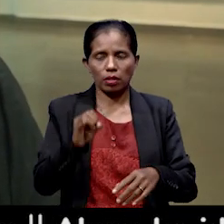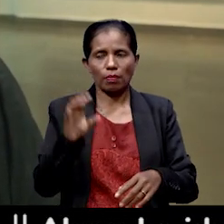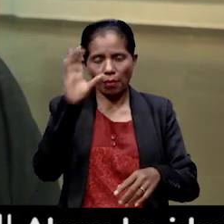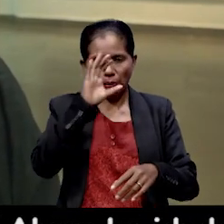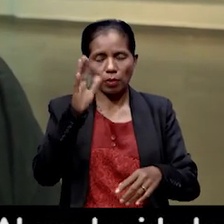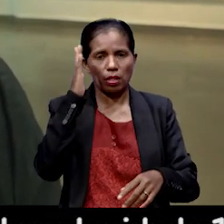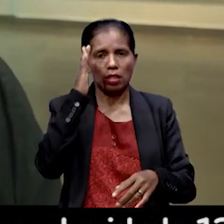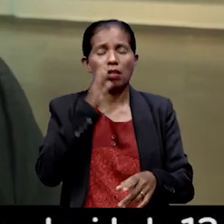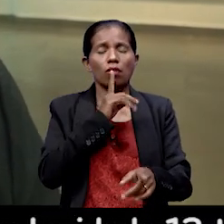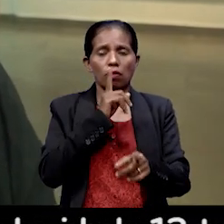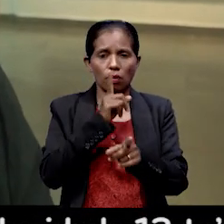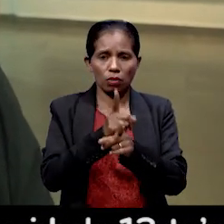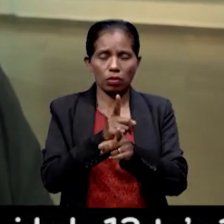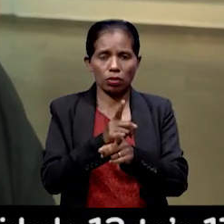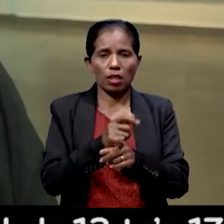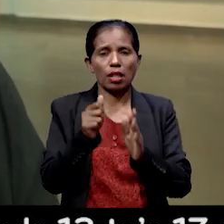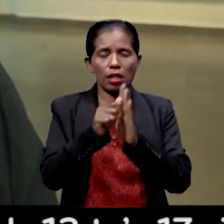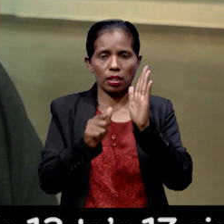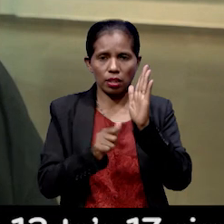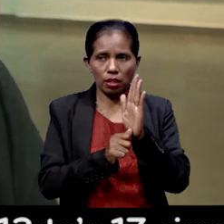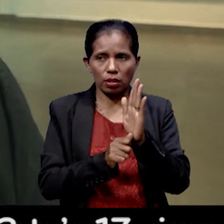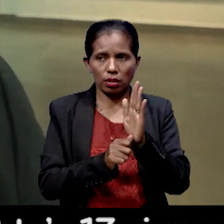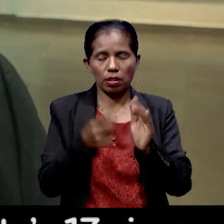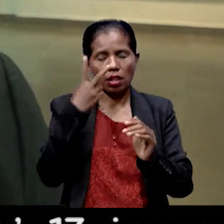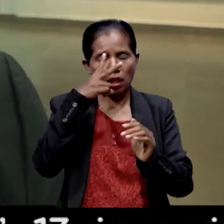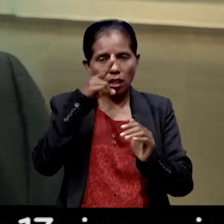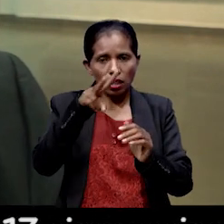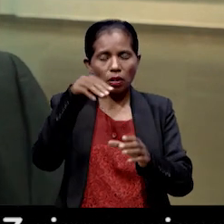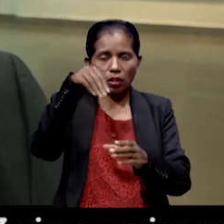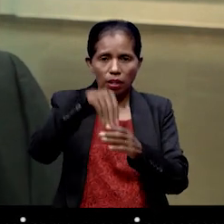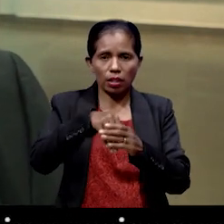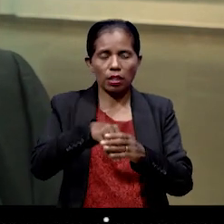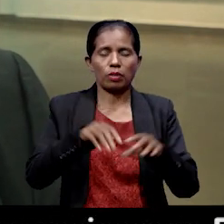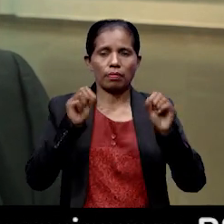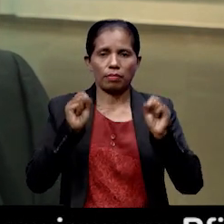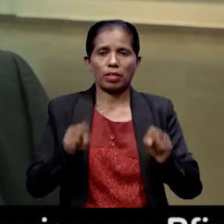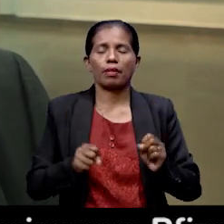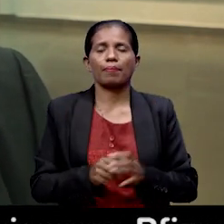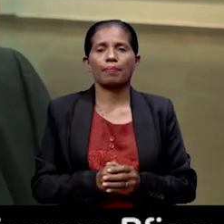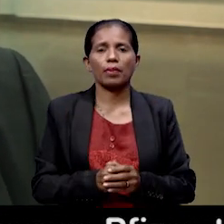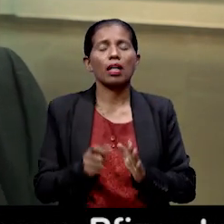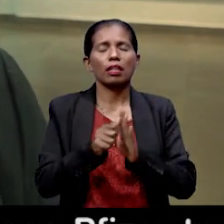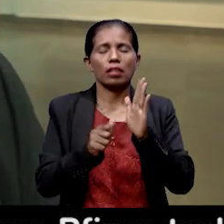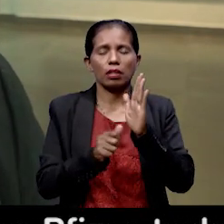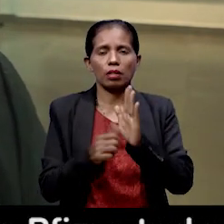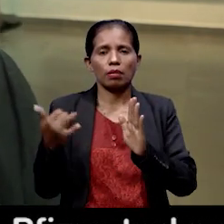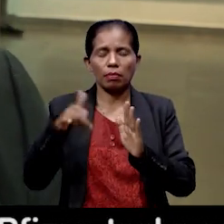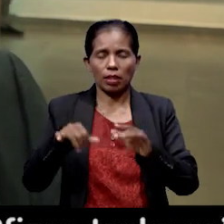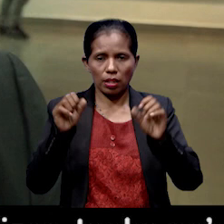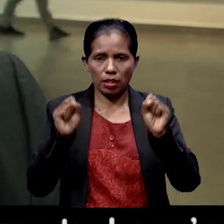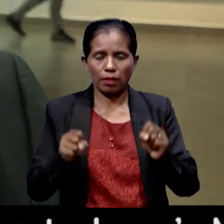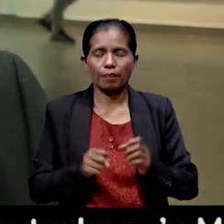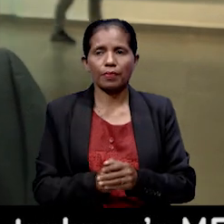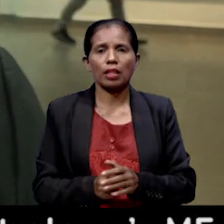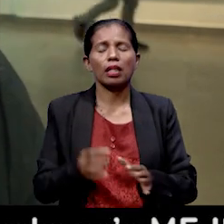que artigo Sira né, ou até que o clean, para tu não é, artigo Sira né, bele aplicável.